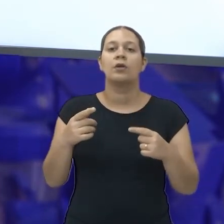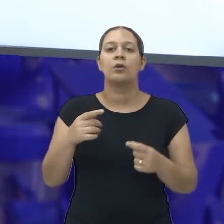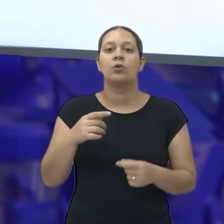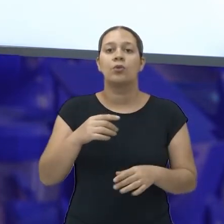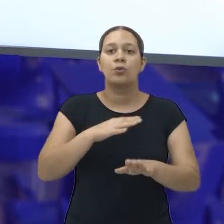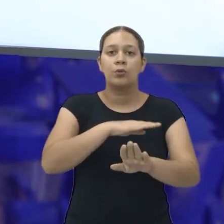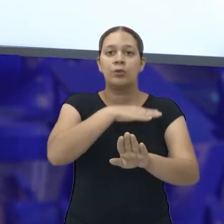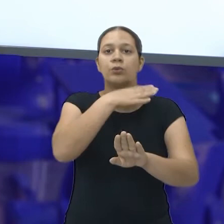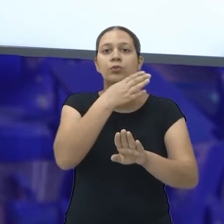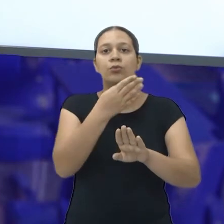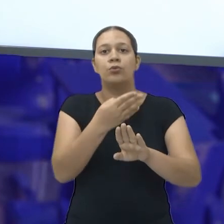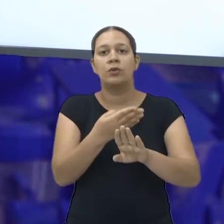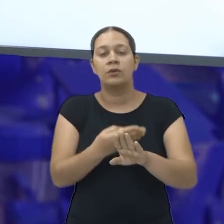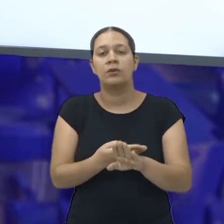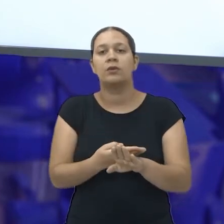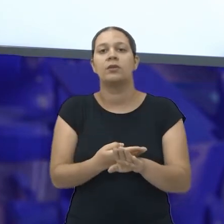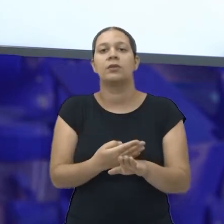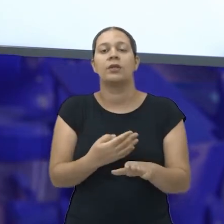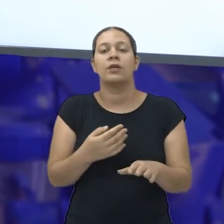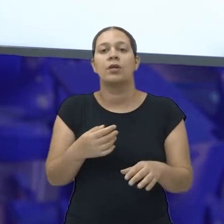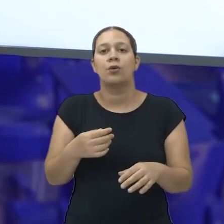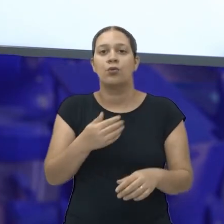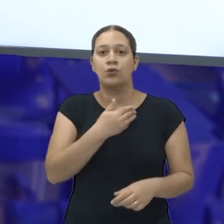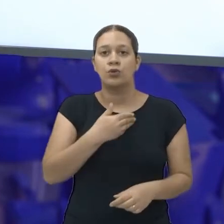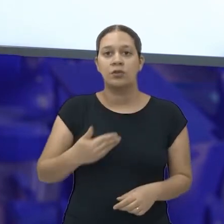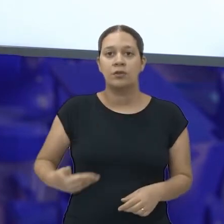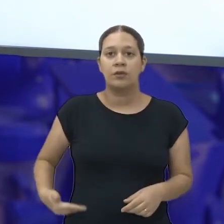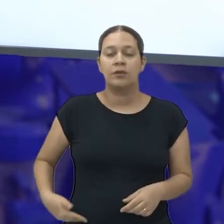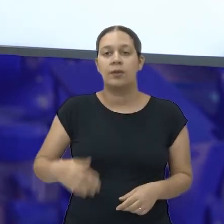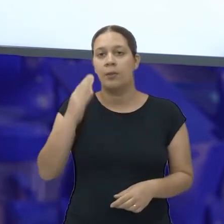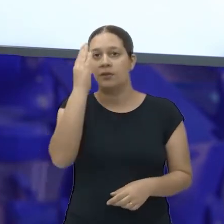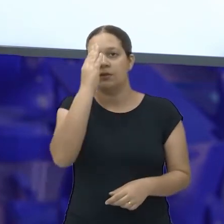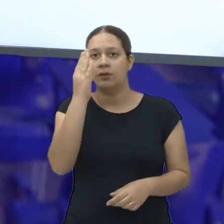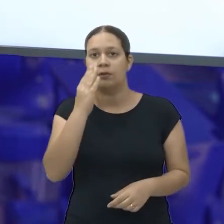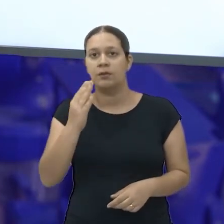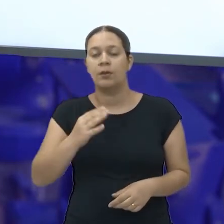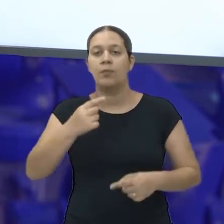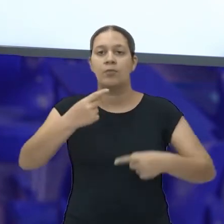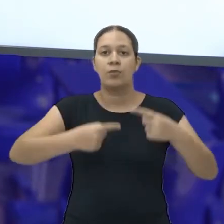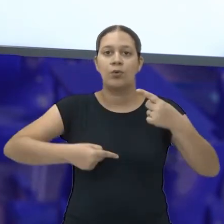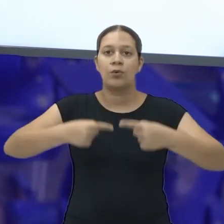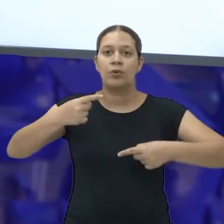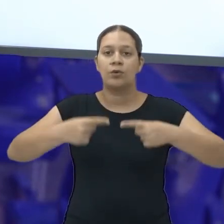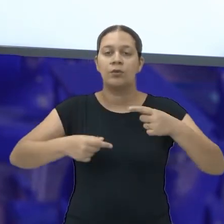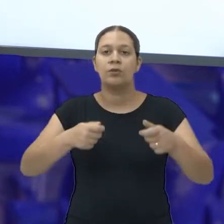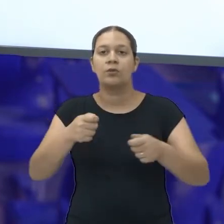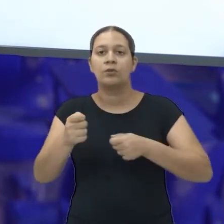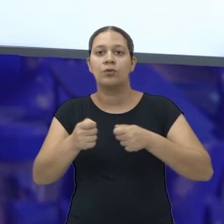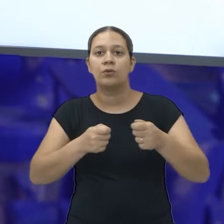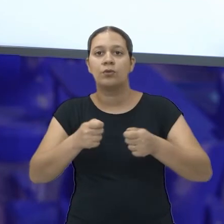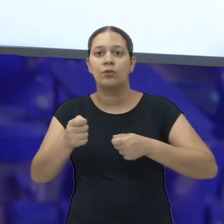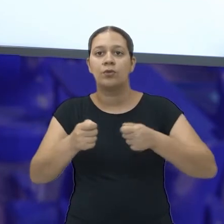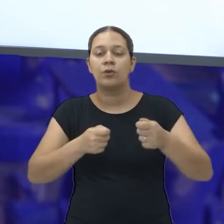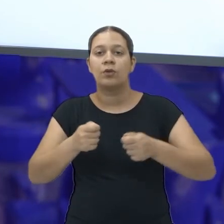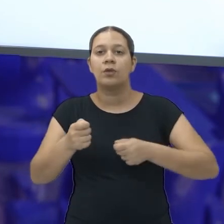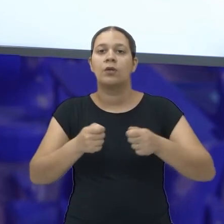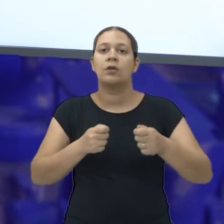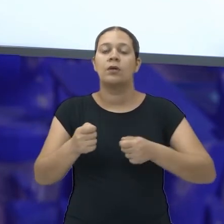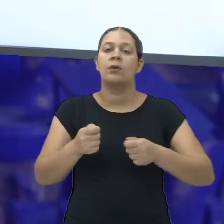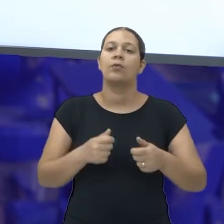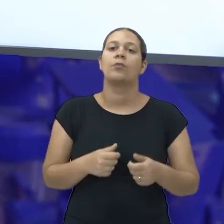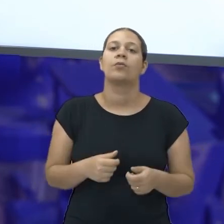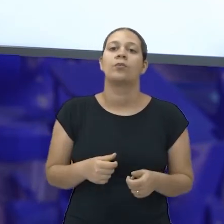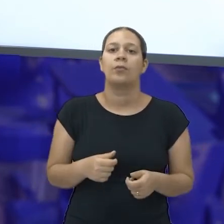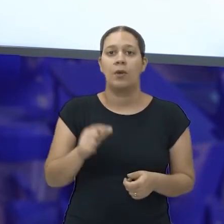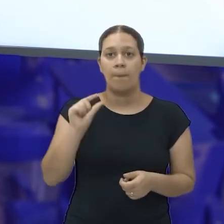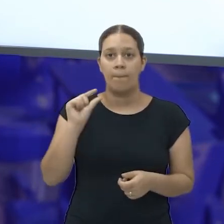que, durante a maior parte, o Estado brasileiro, a política brasileira é controlada por poucos